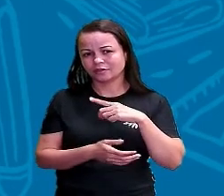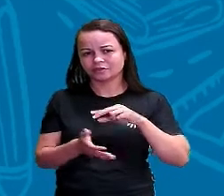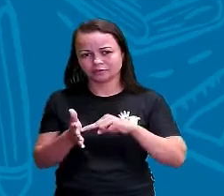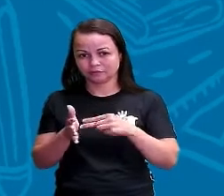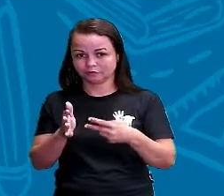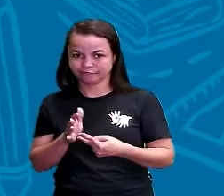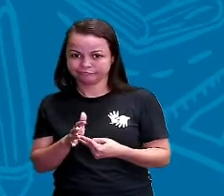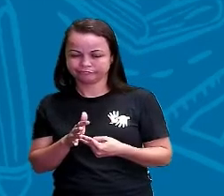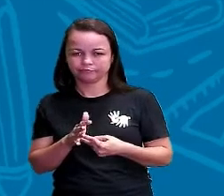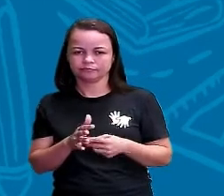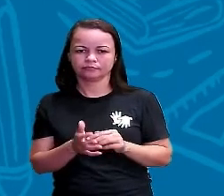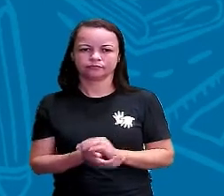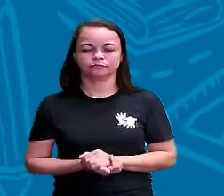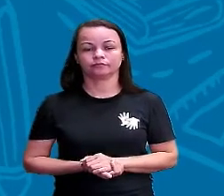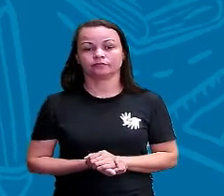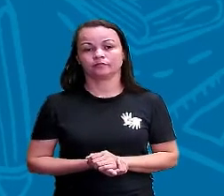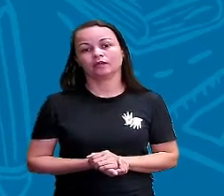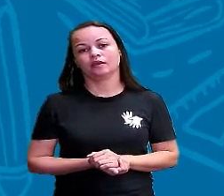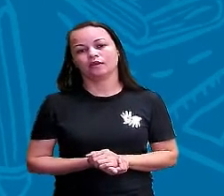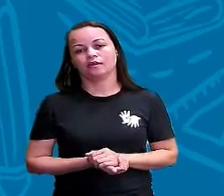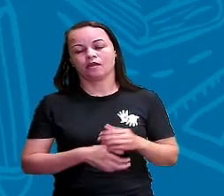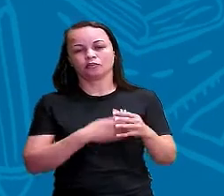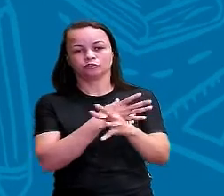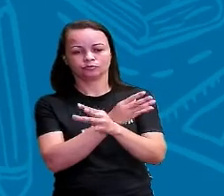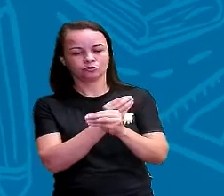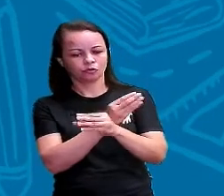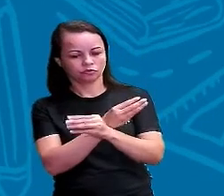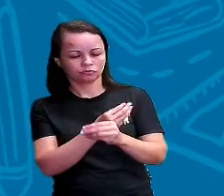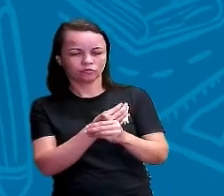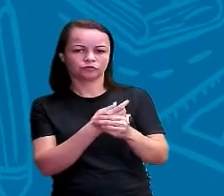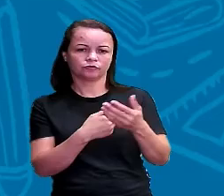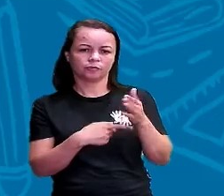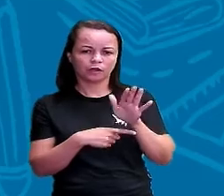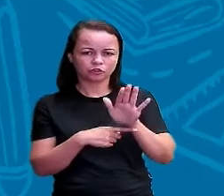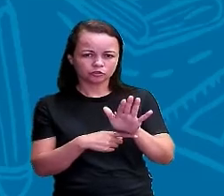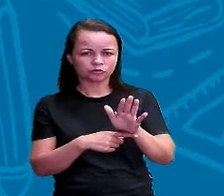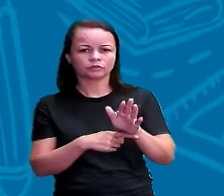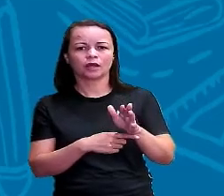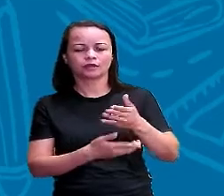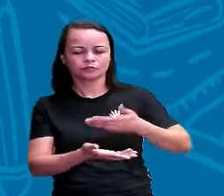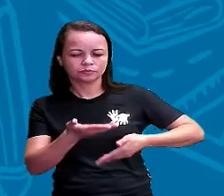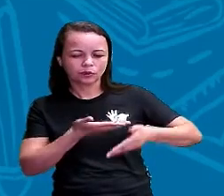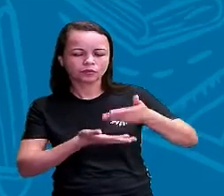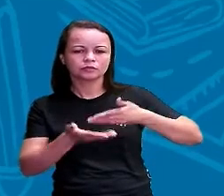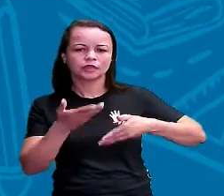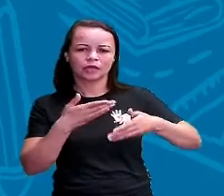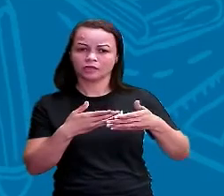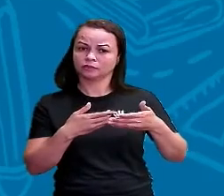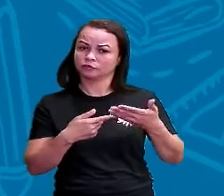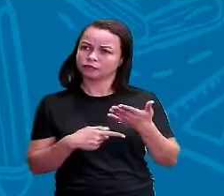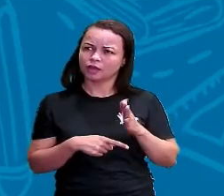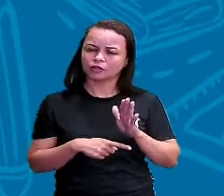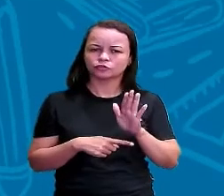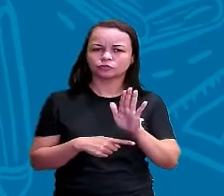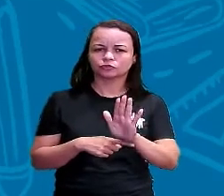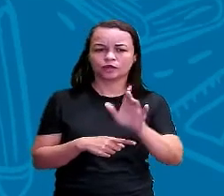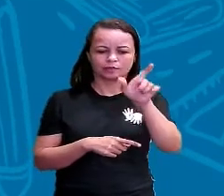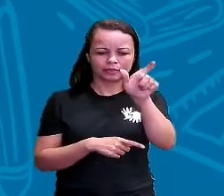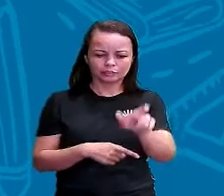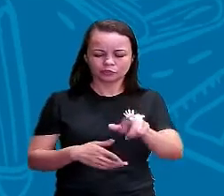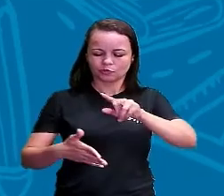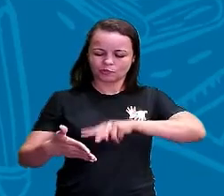Bom, as conjunções, elas vão nos ajudar aí nesse processo de favorecer ao nosso leitor aí